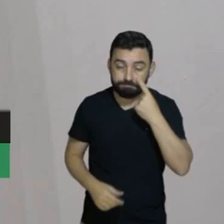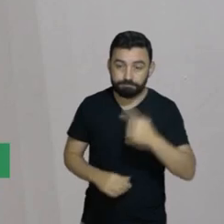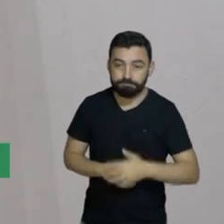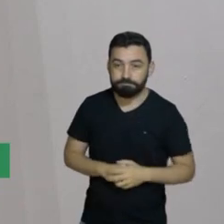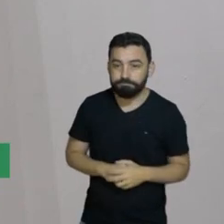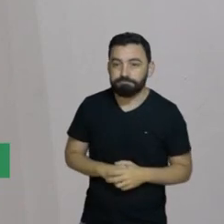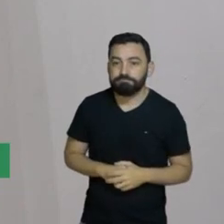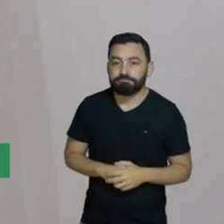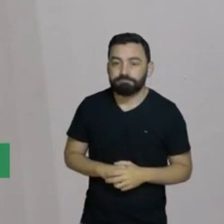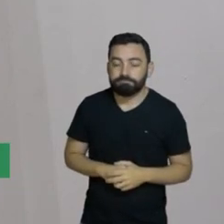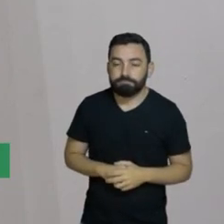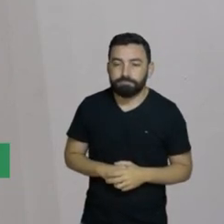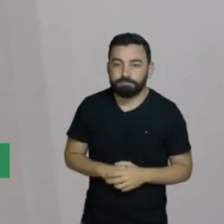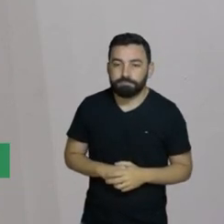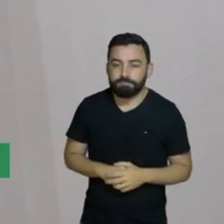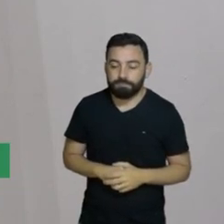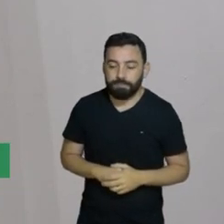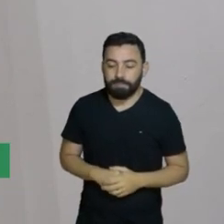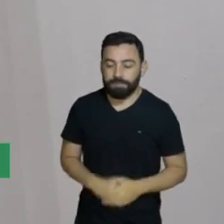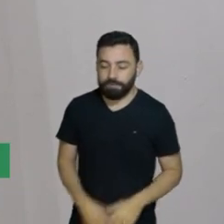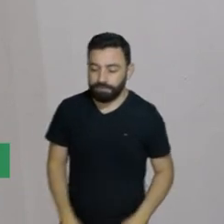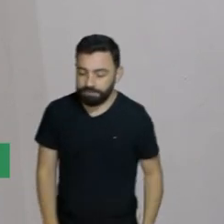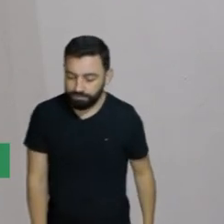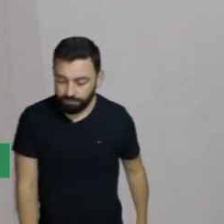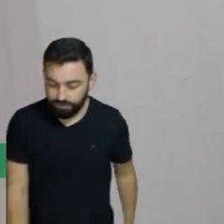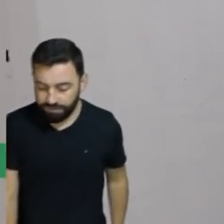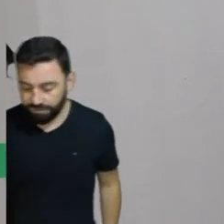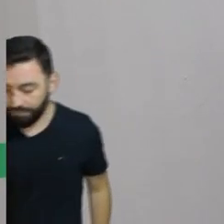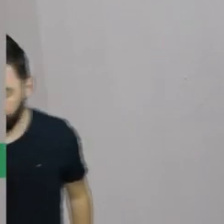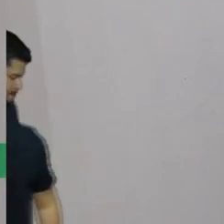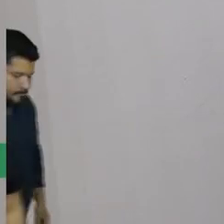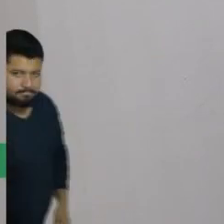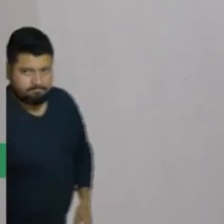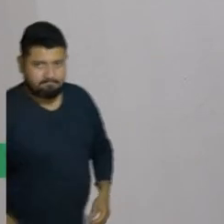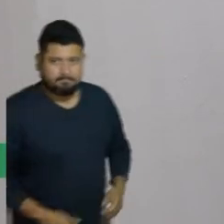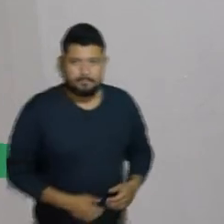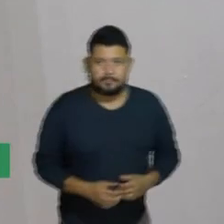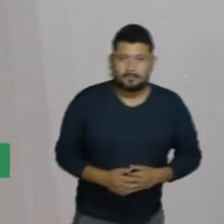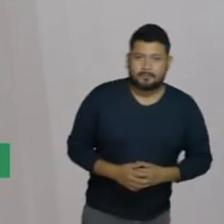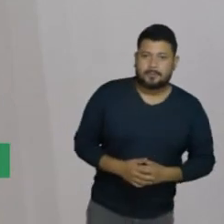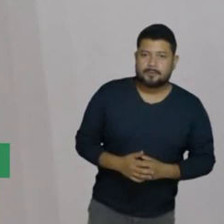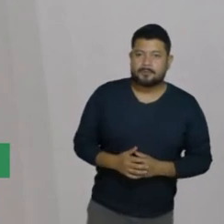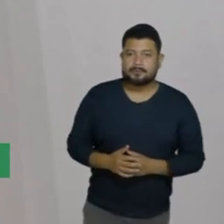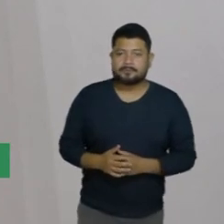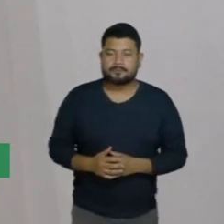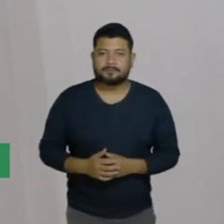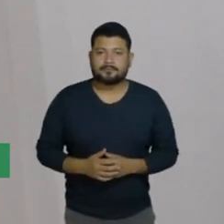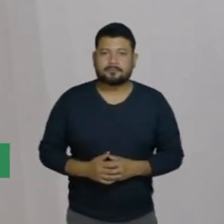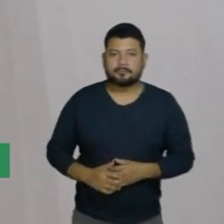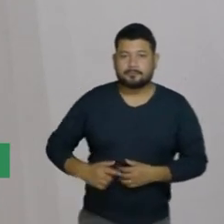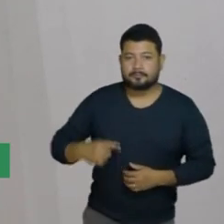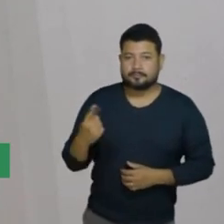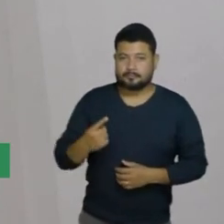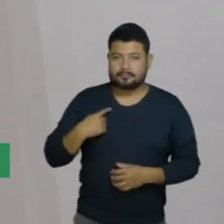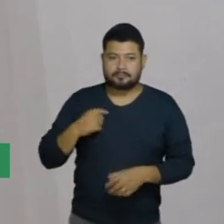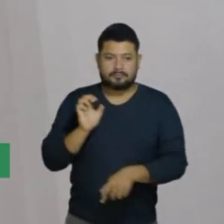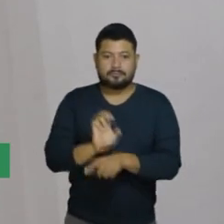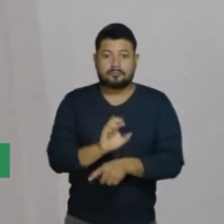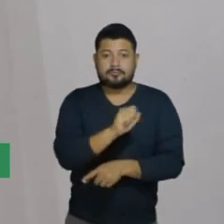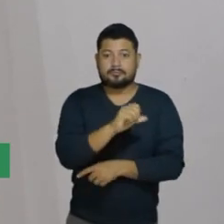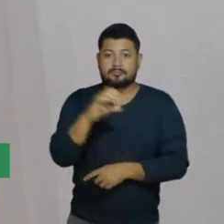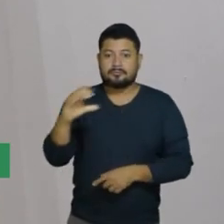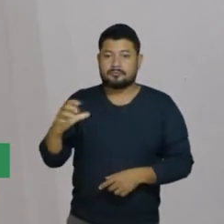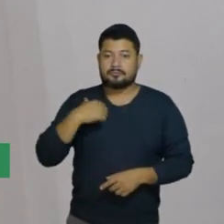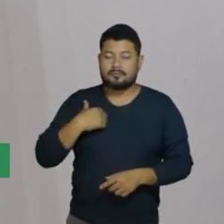botar no telão. Primeiro, do estado de Santa Catarina. É fácil de observar, Lonelli, deputado Lonelli.